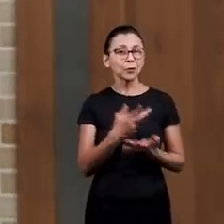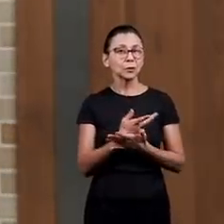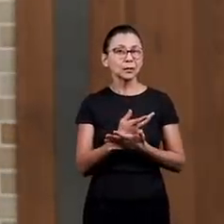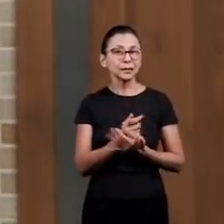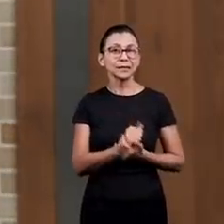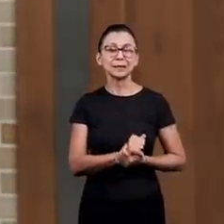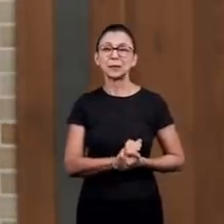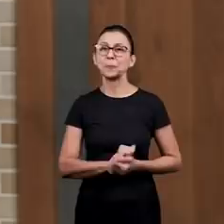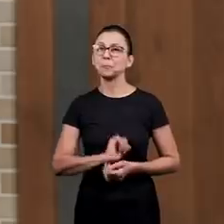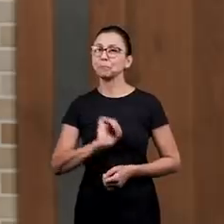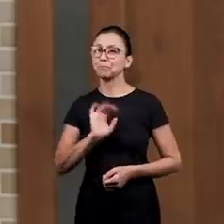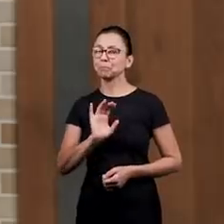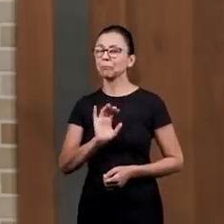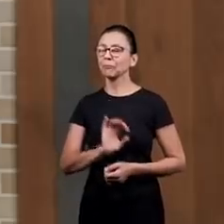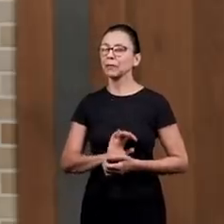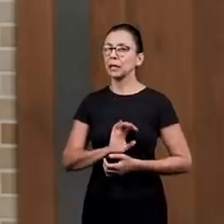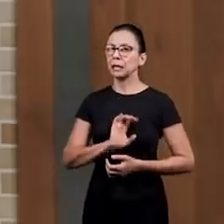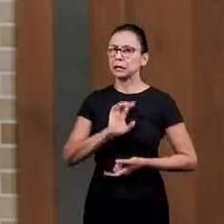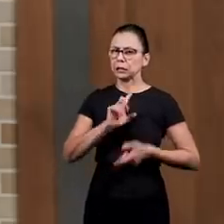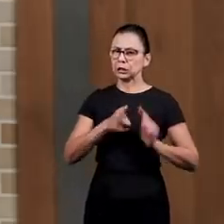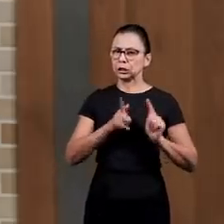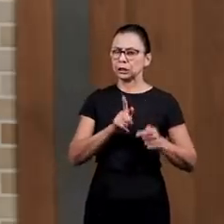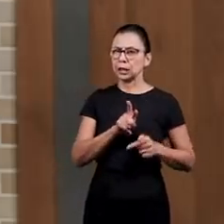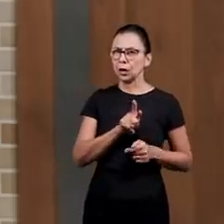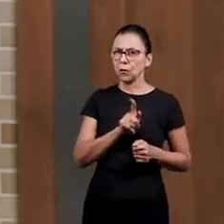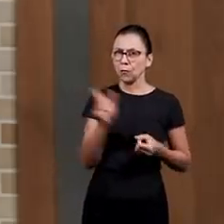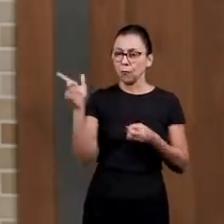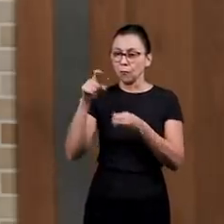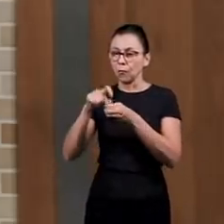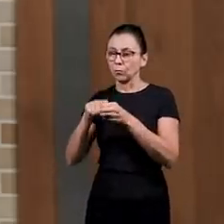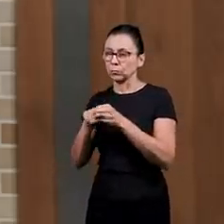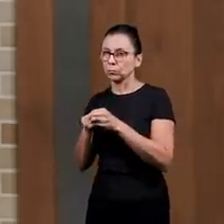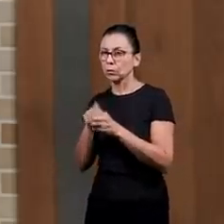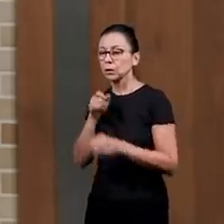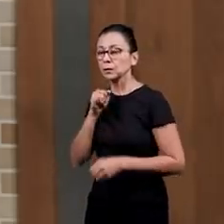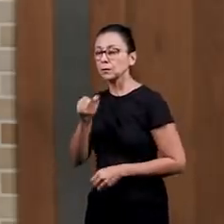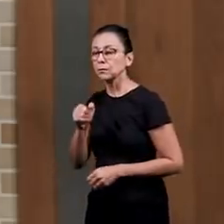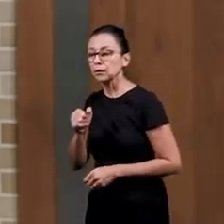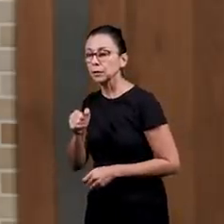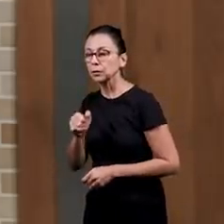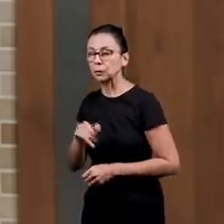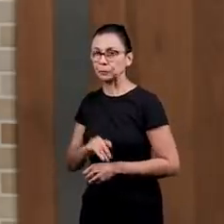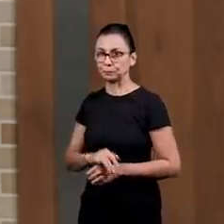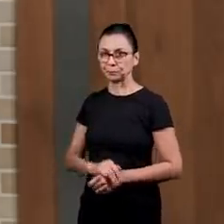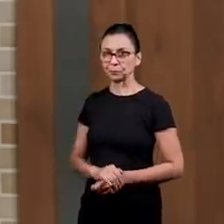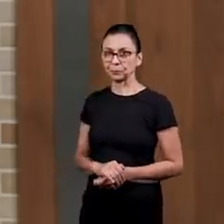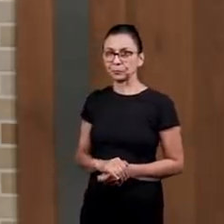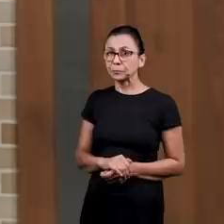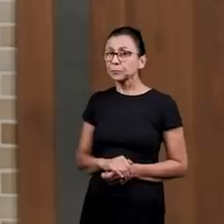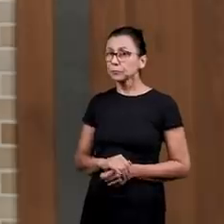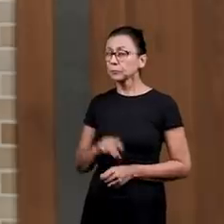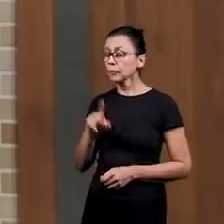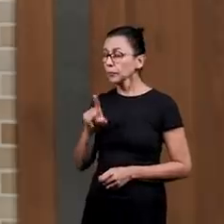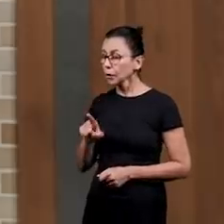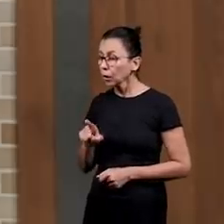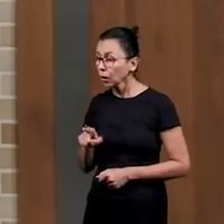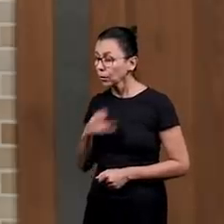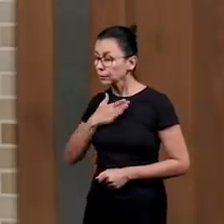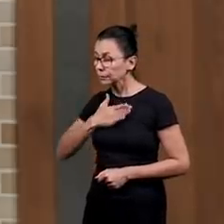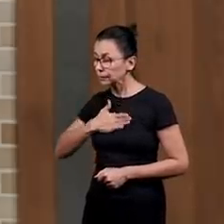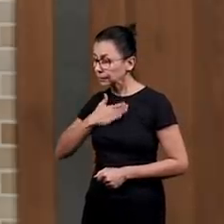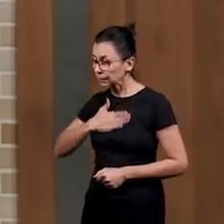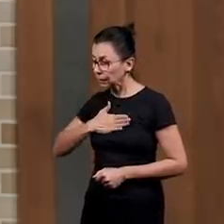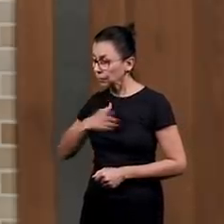para os seus soldados: levantem-se! O Senhor Deus nos deu o exército dos midianitas